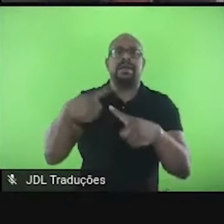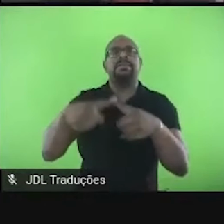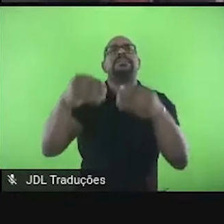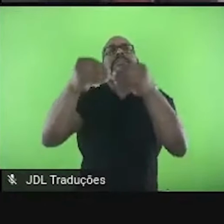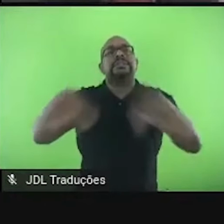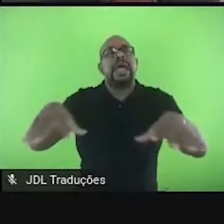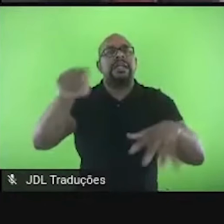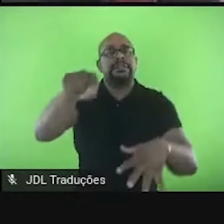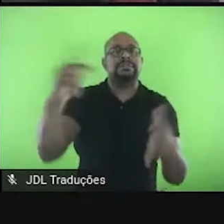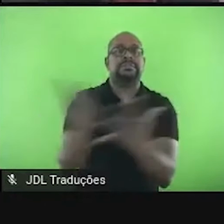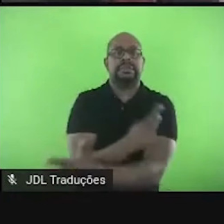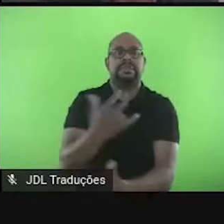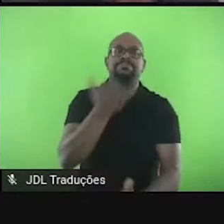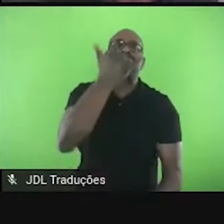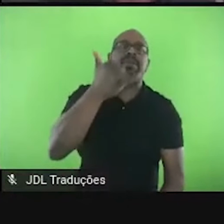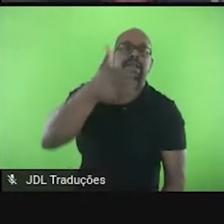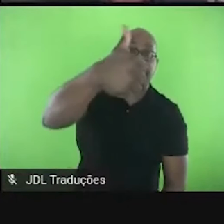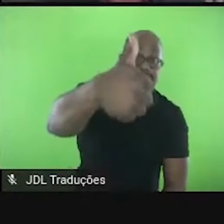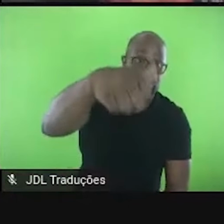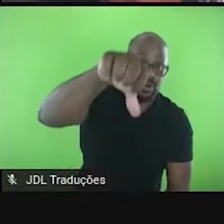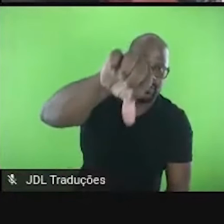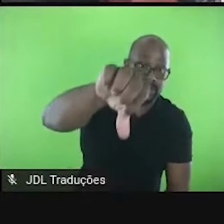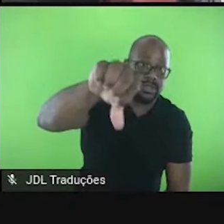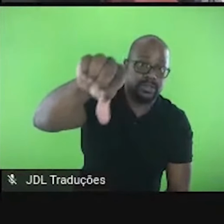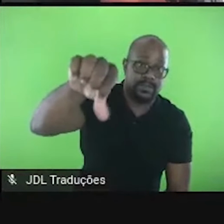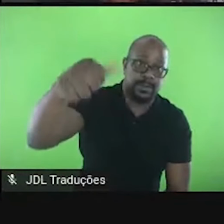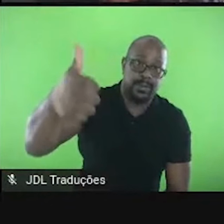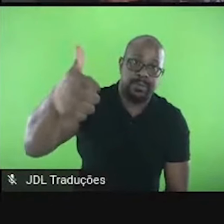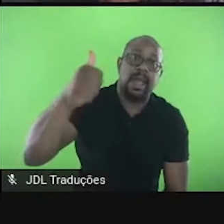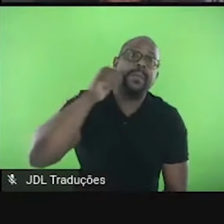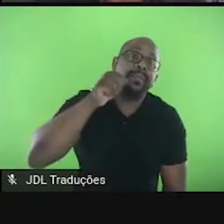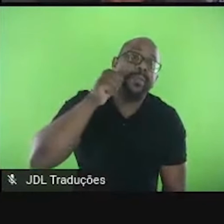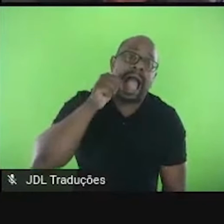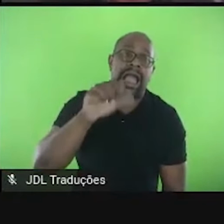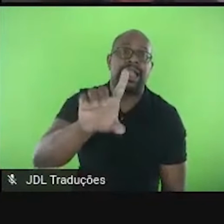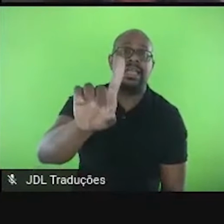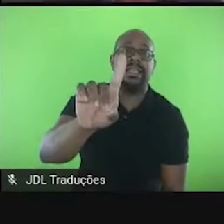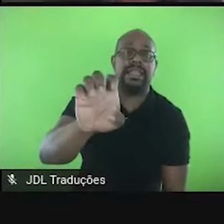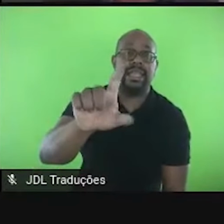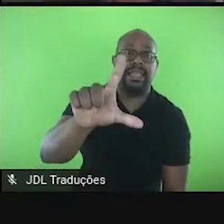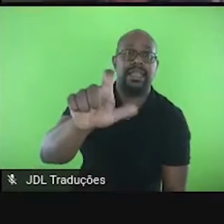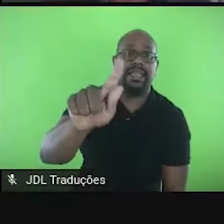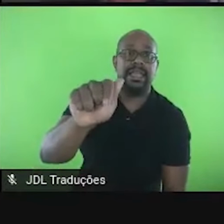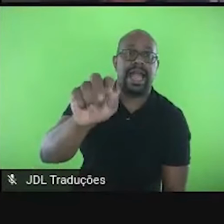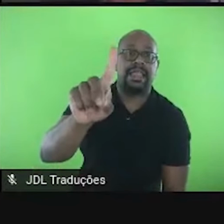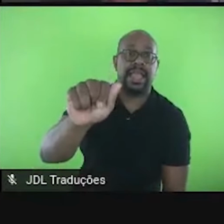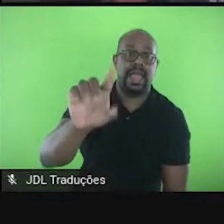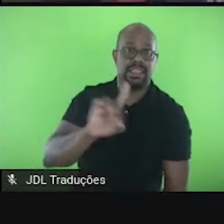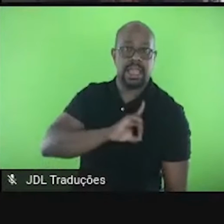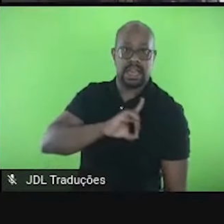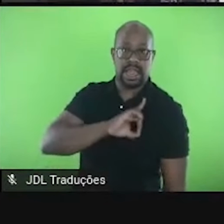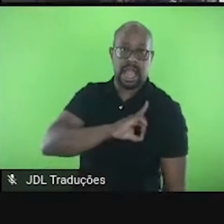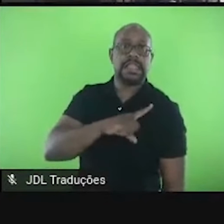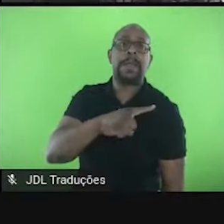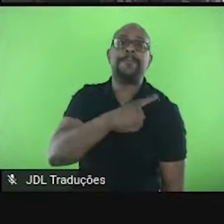acontecida em 1991, a morte de uma delegada policial que estava fotografando o Morro da Providência. Então,